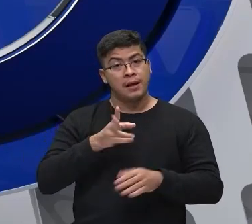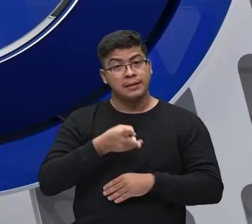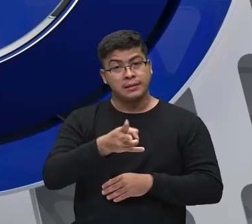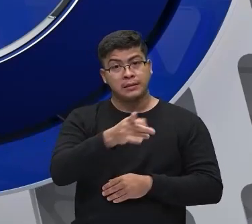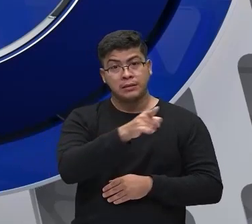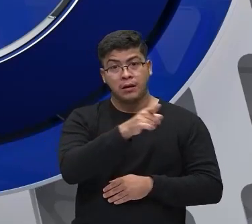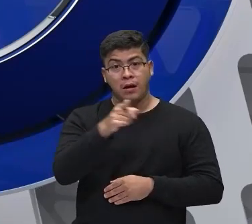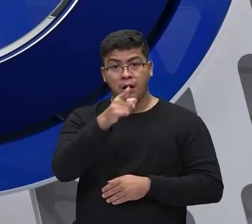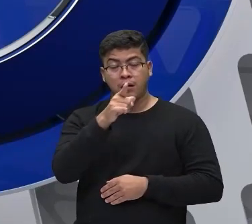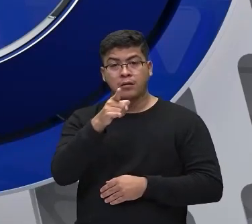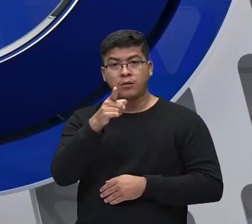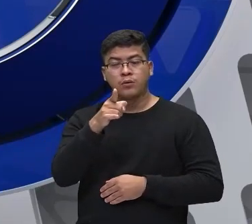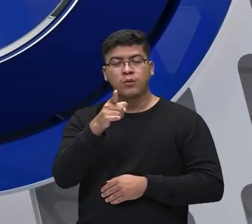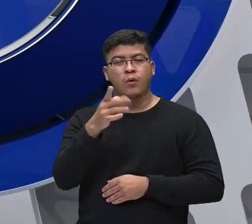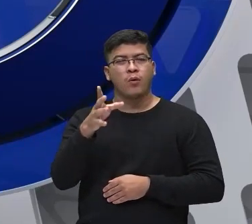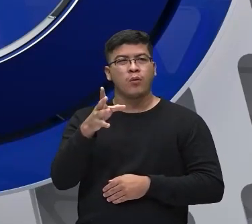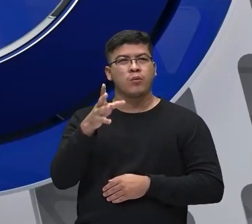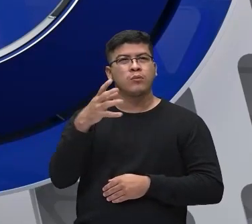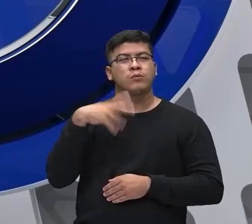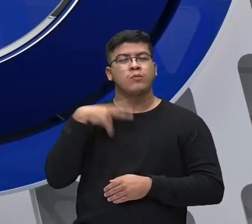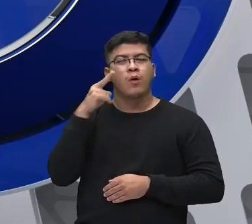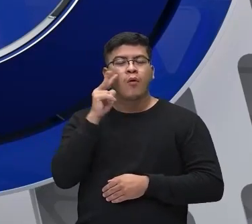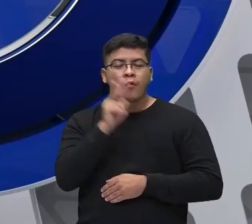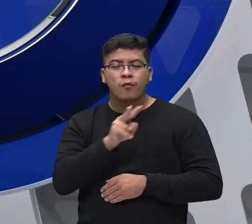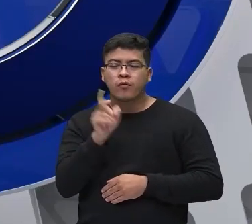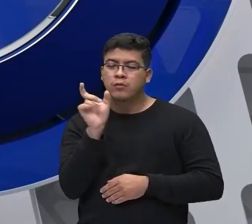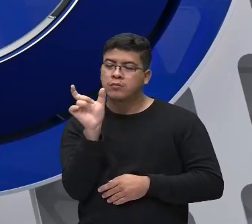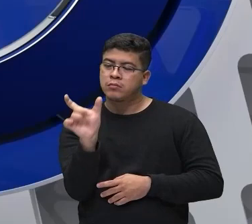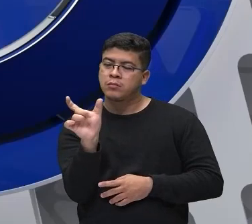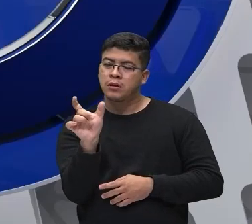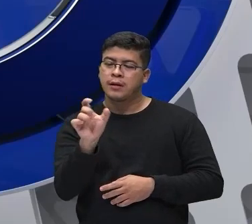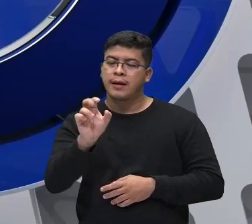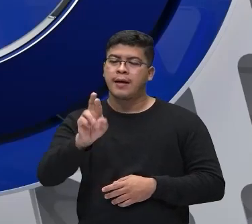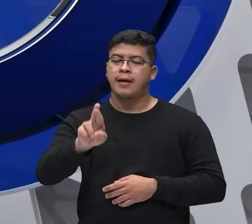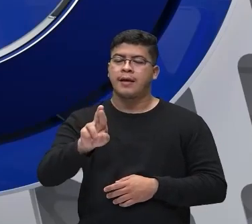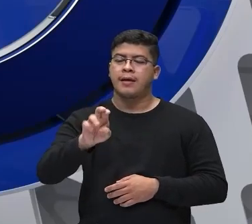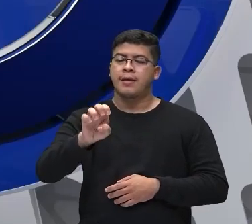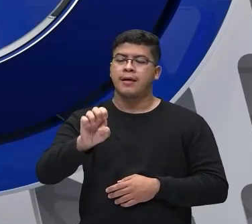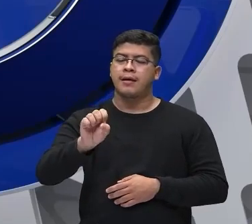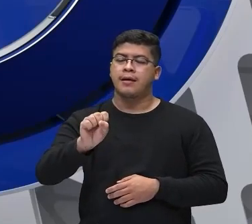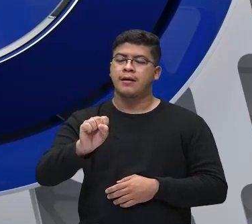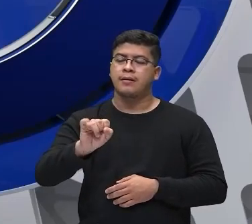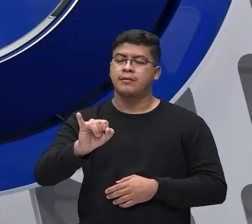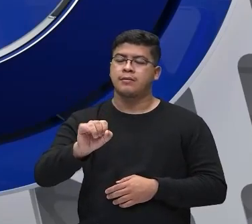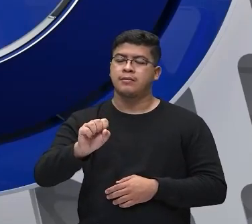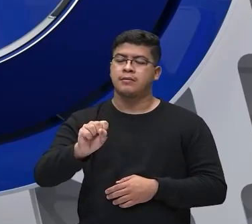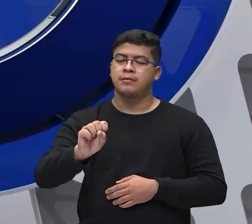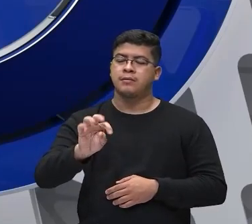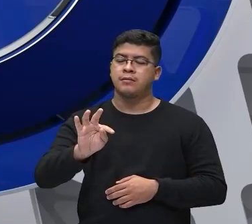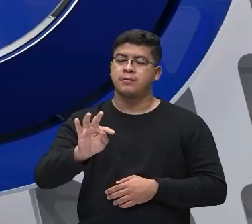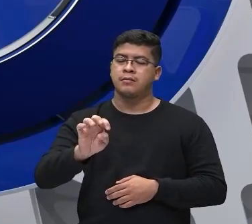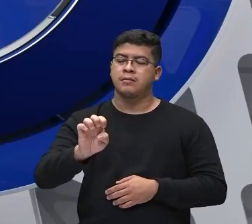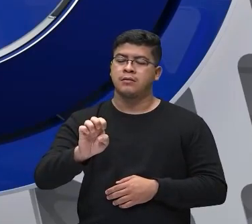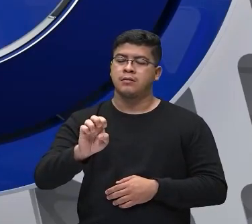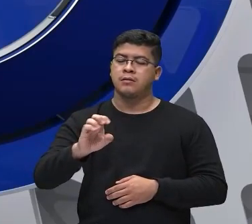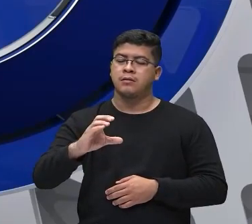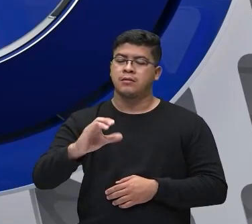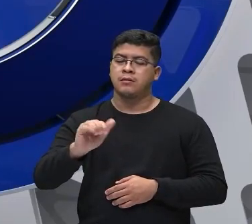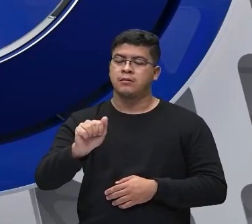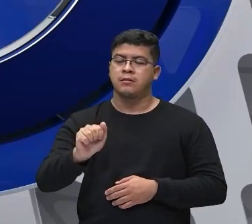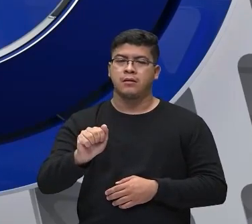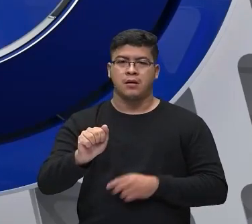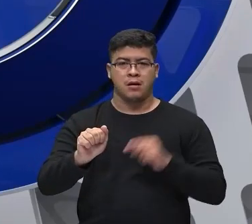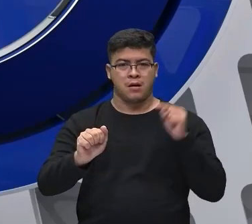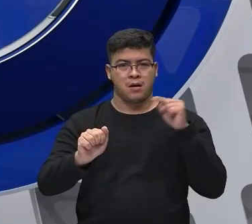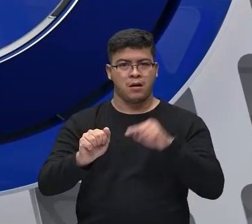que você ouvir falar de equipamentos que vão ser aquecidos, existe uma palavrinha que é